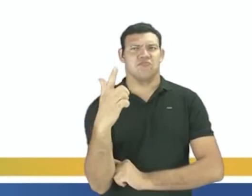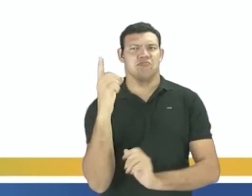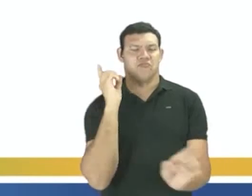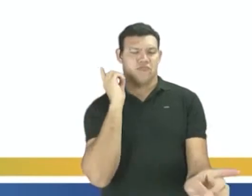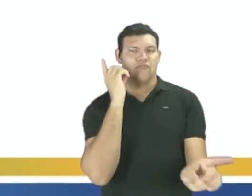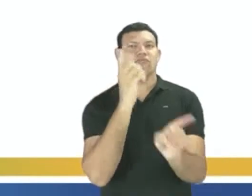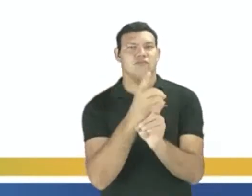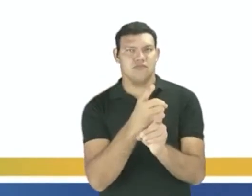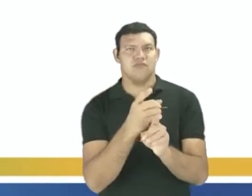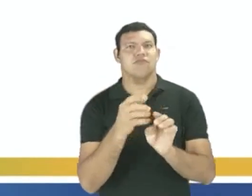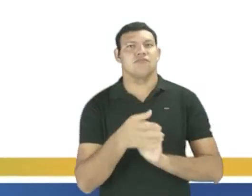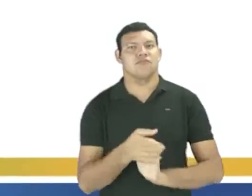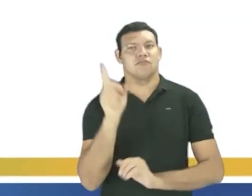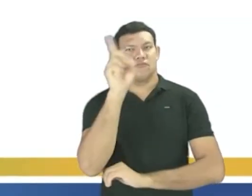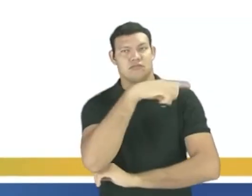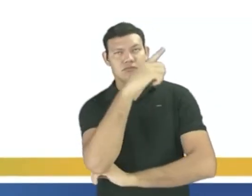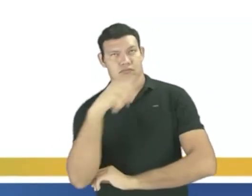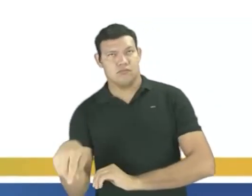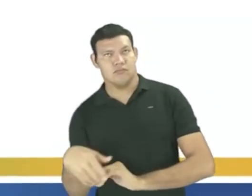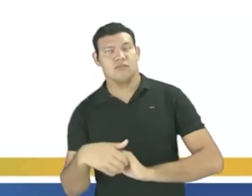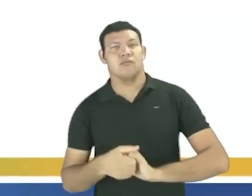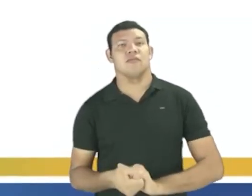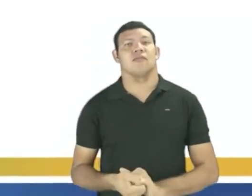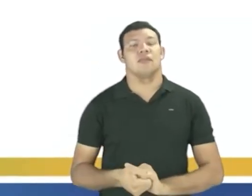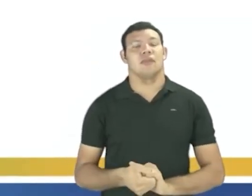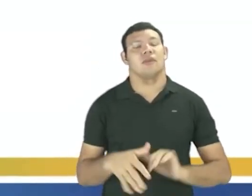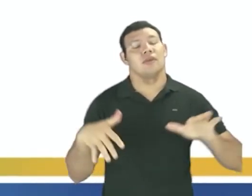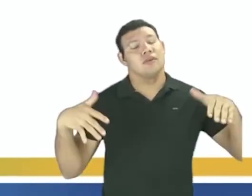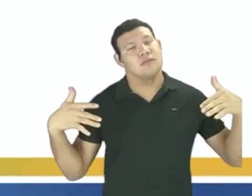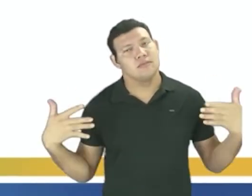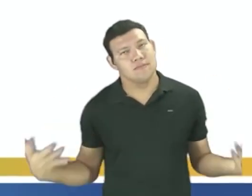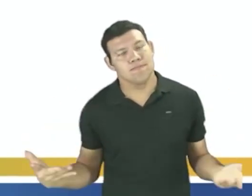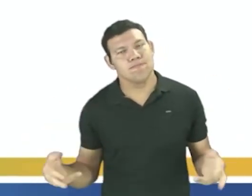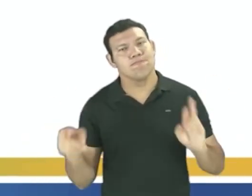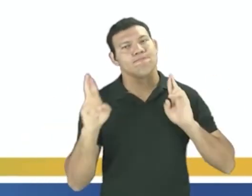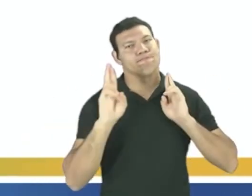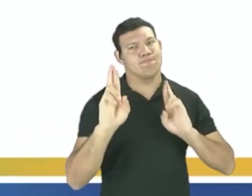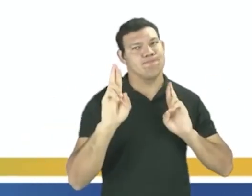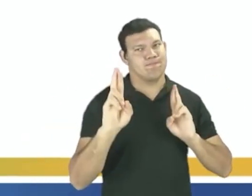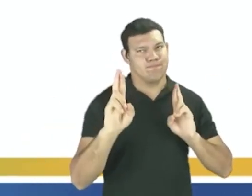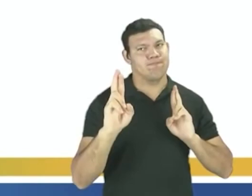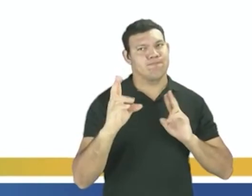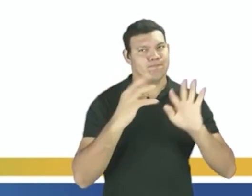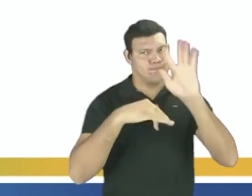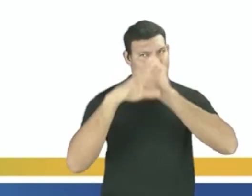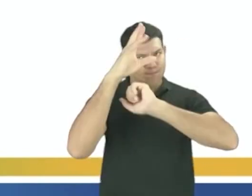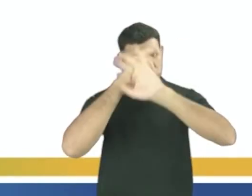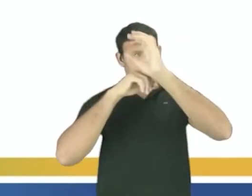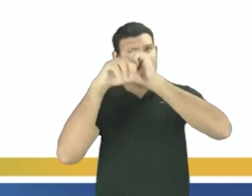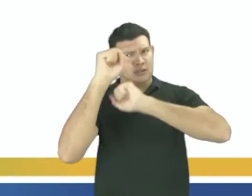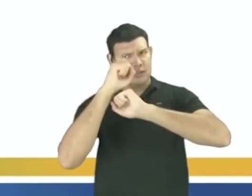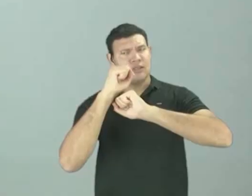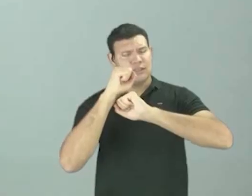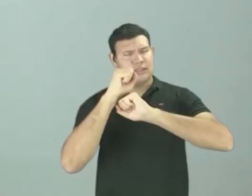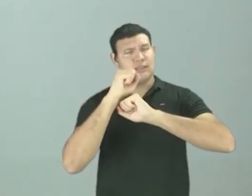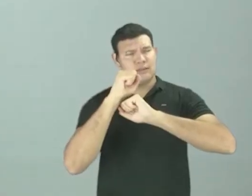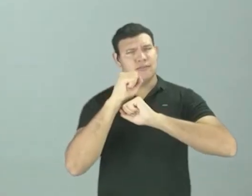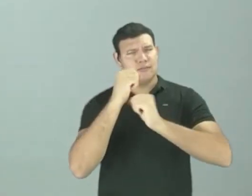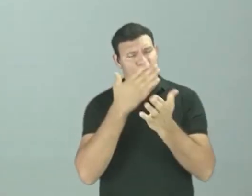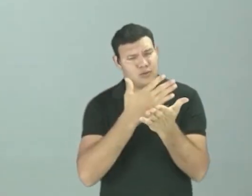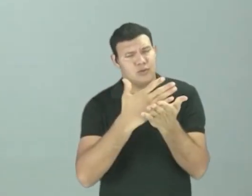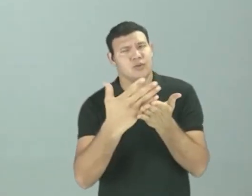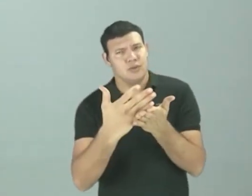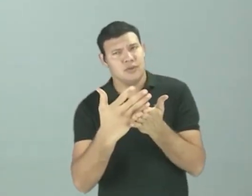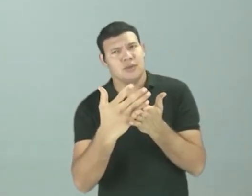nulo. Tudo bem, gente? Até aqui? Pessoal, eu espero que vocês tenham aprendido hoje sobre essa parte